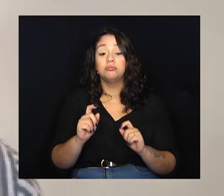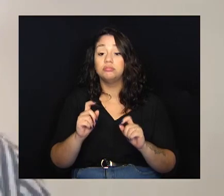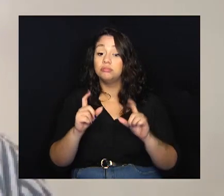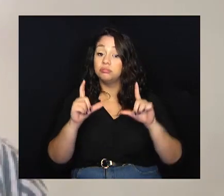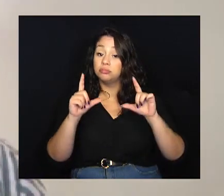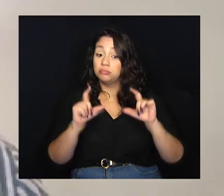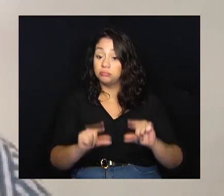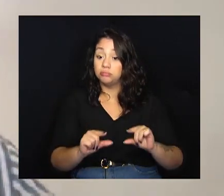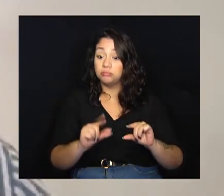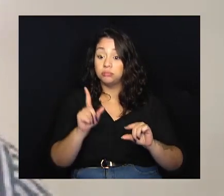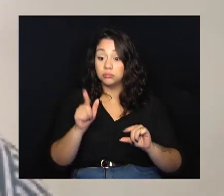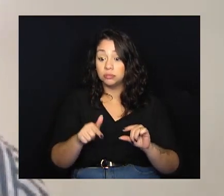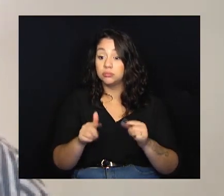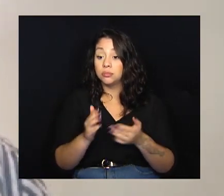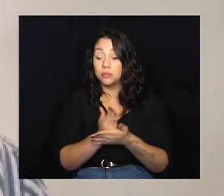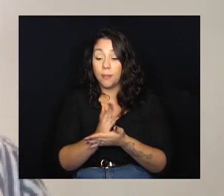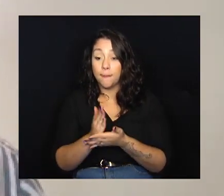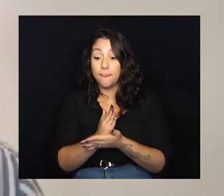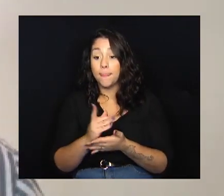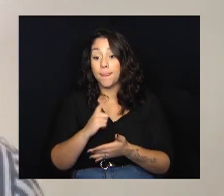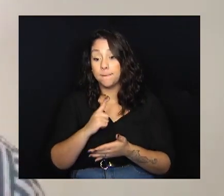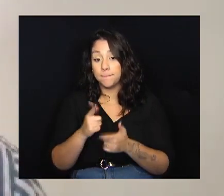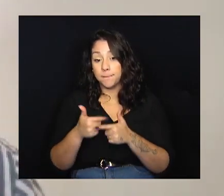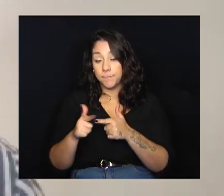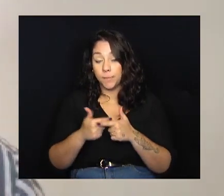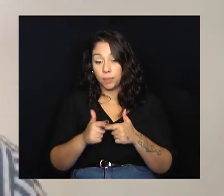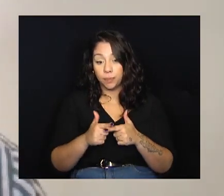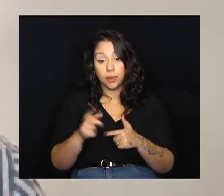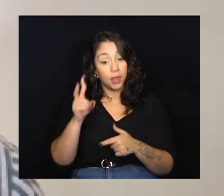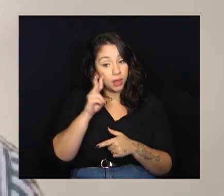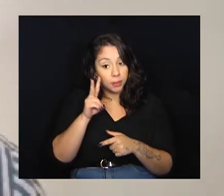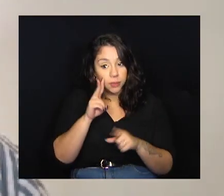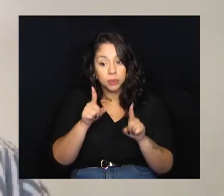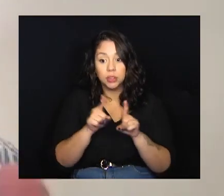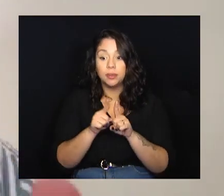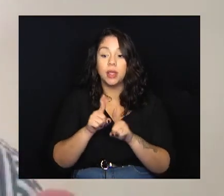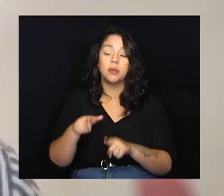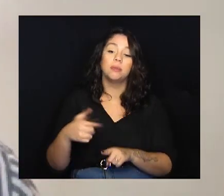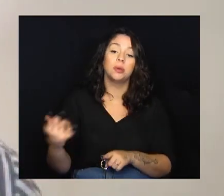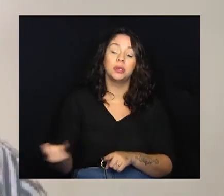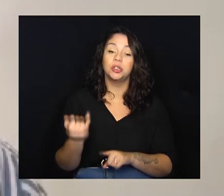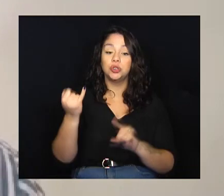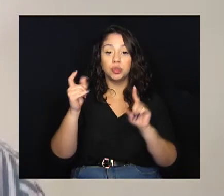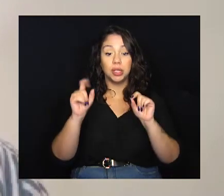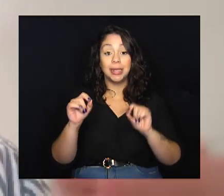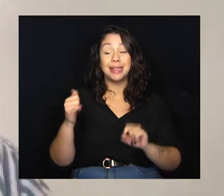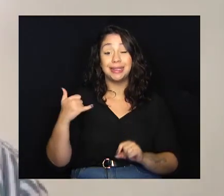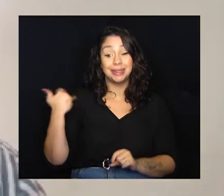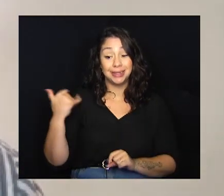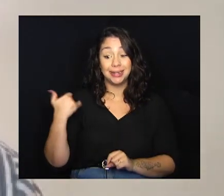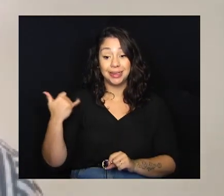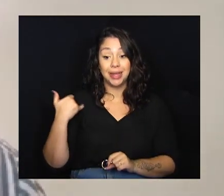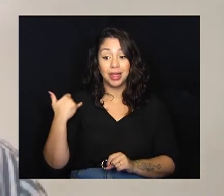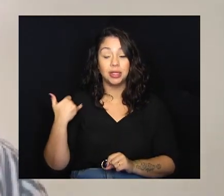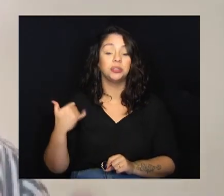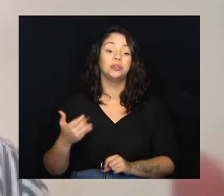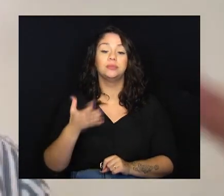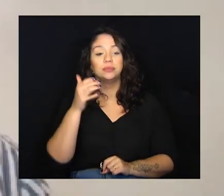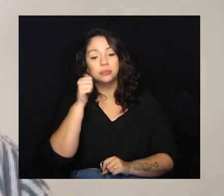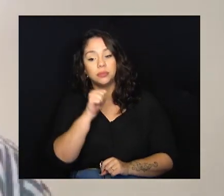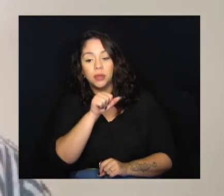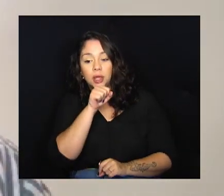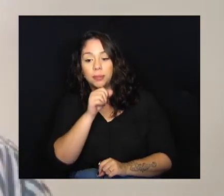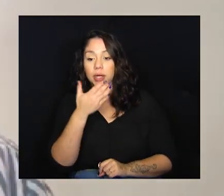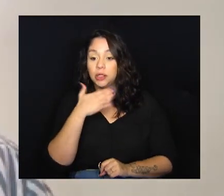a chance de algum acometimento Lembrando que é muito importante deixar claro que a idade parental seja do pai ou da mãe